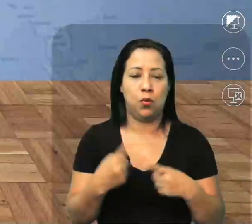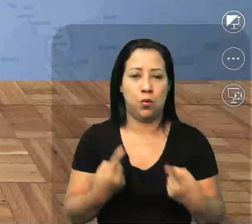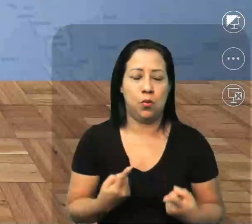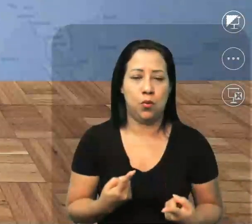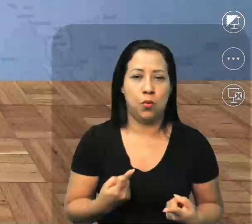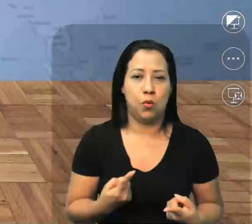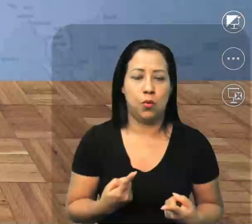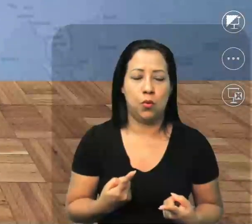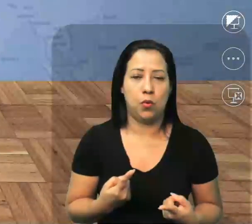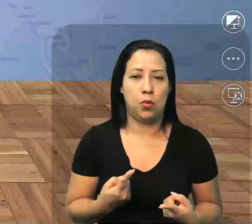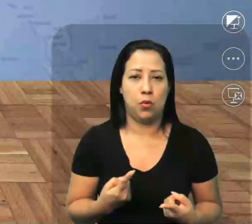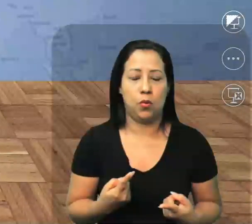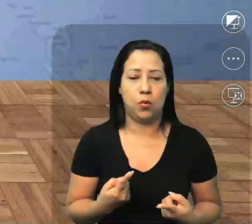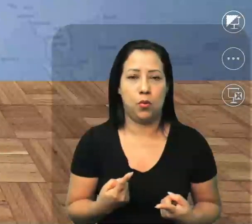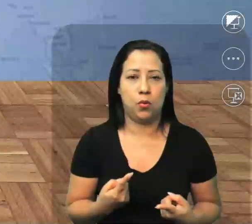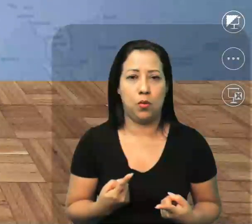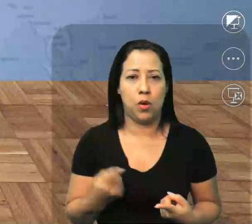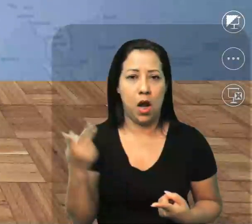isso é normal.